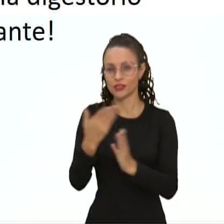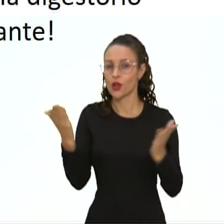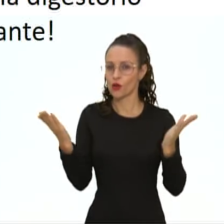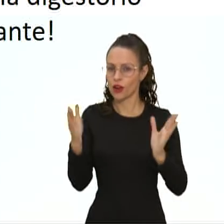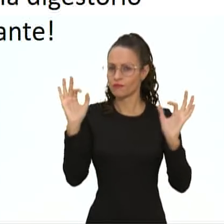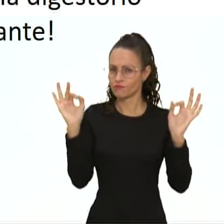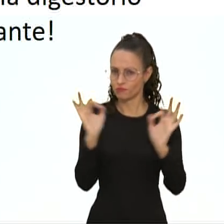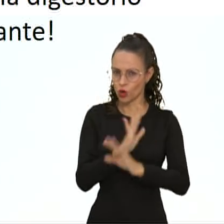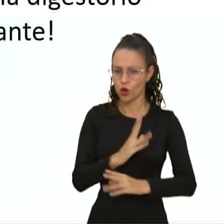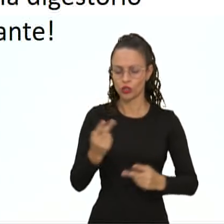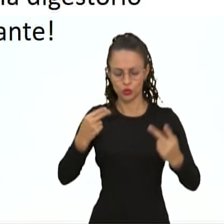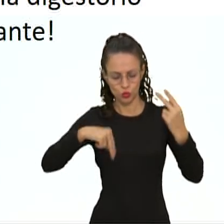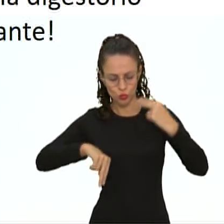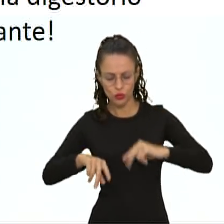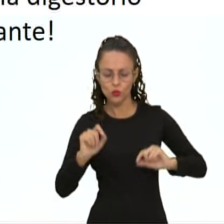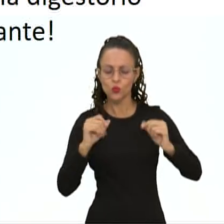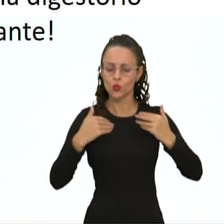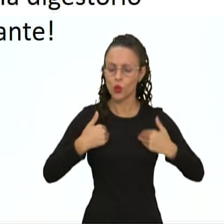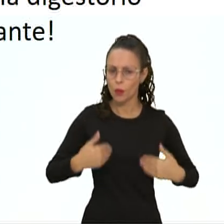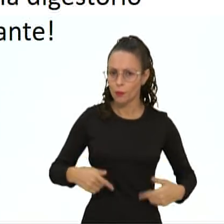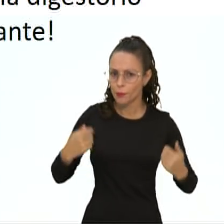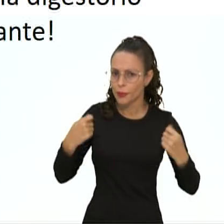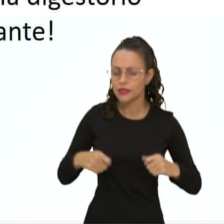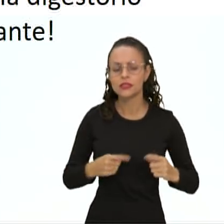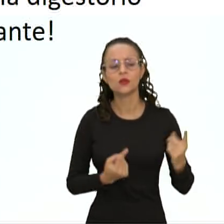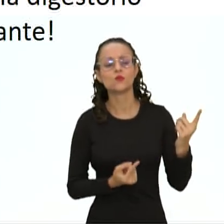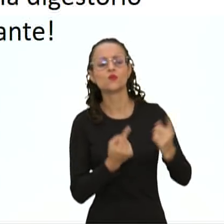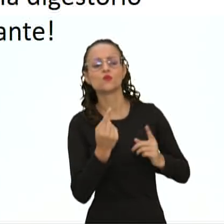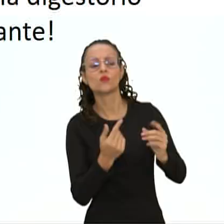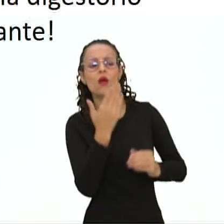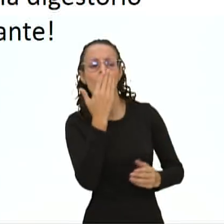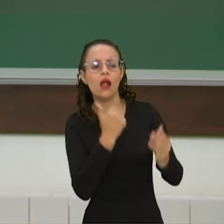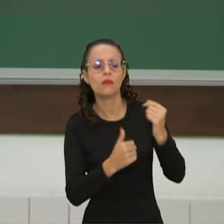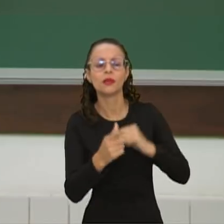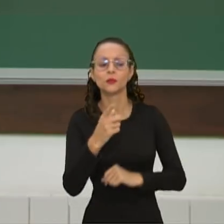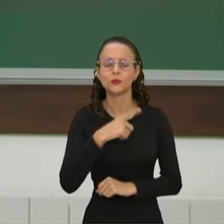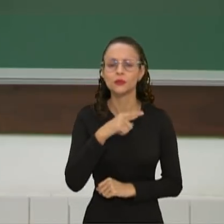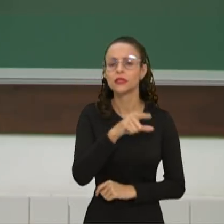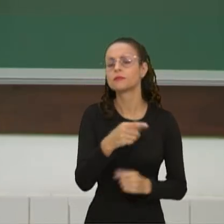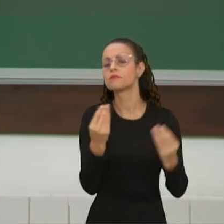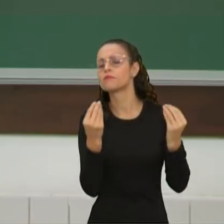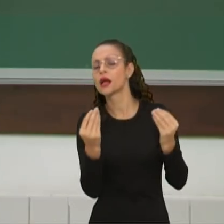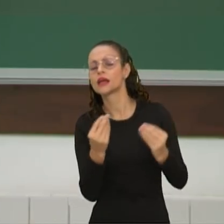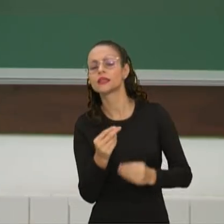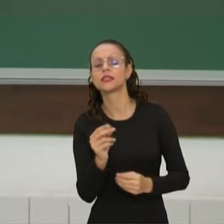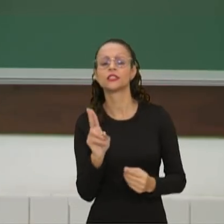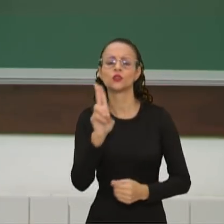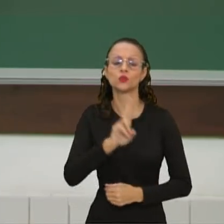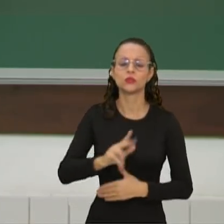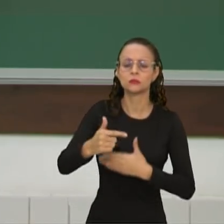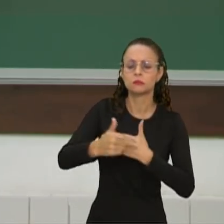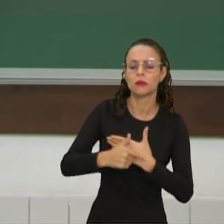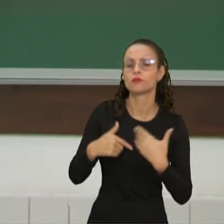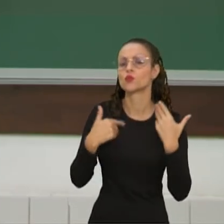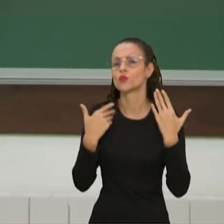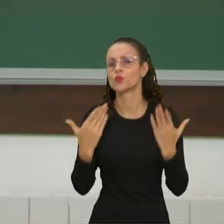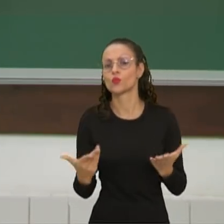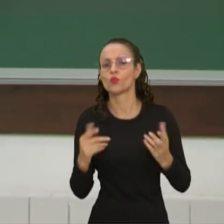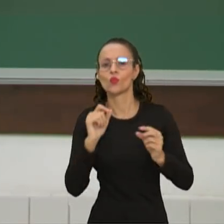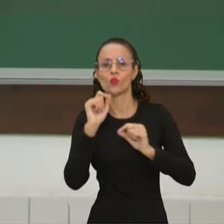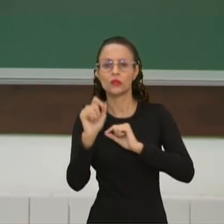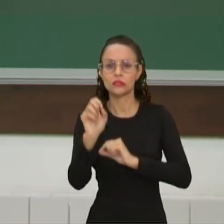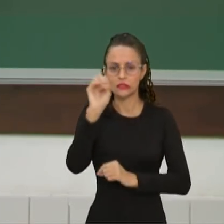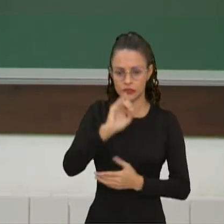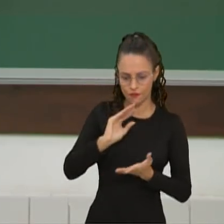os nutrientes que o corpo precisa, onde que a gente encontra cada um deles, para que eles servem, né? O que eles fazem, o que acontece